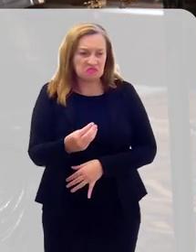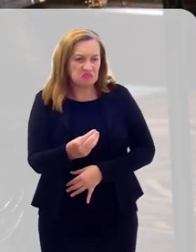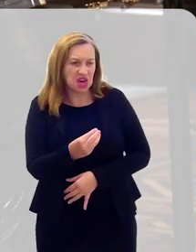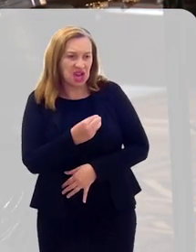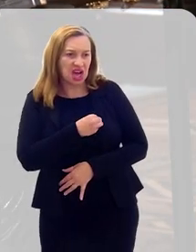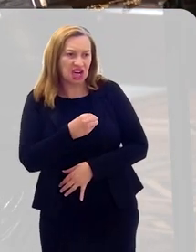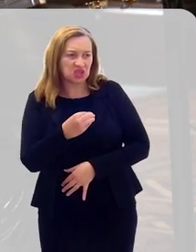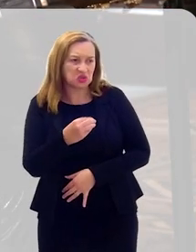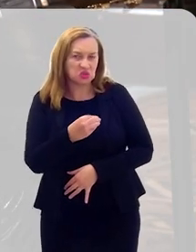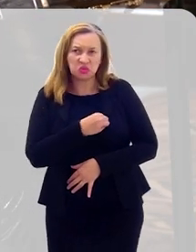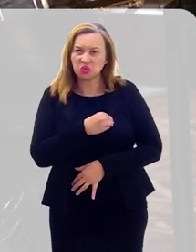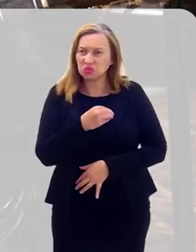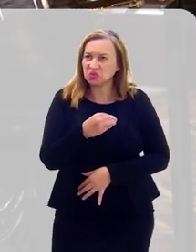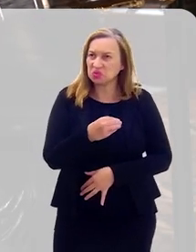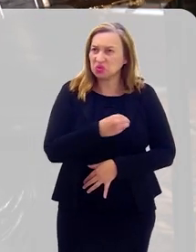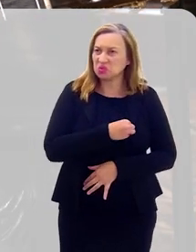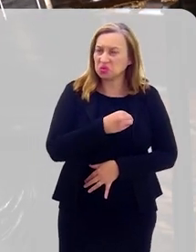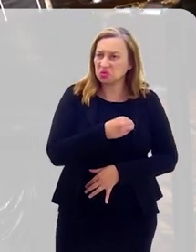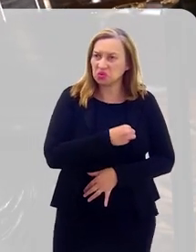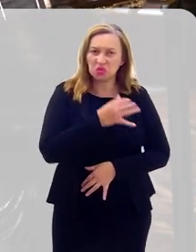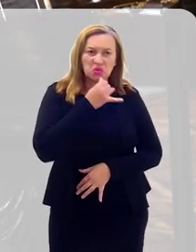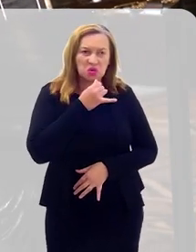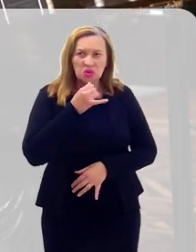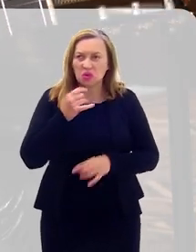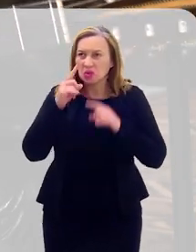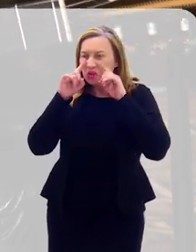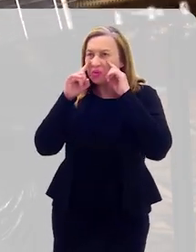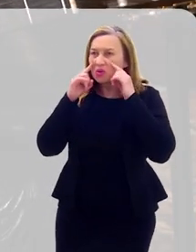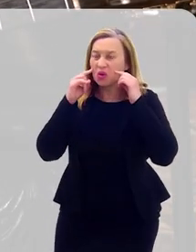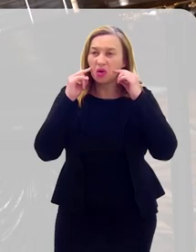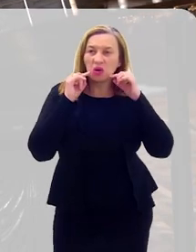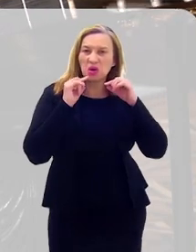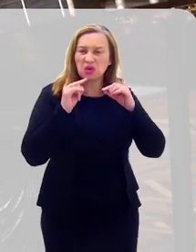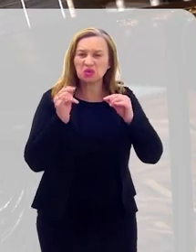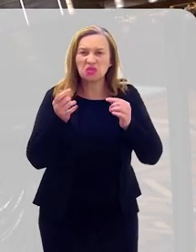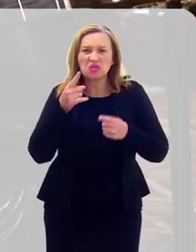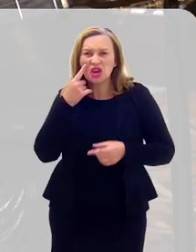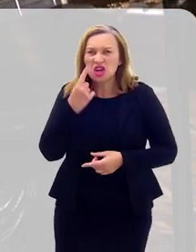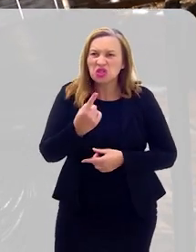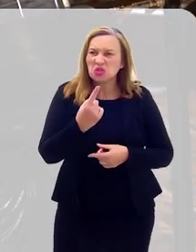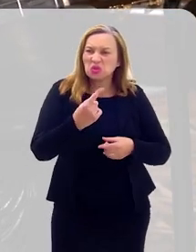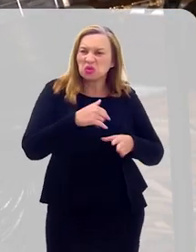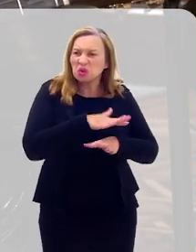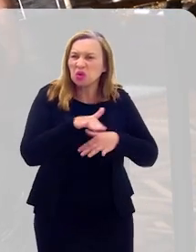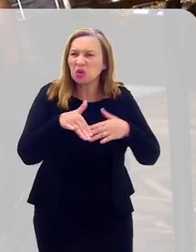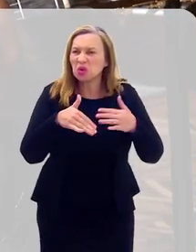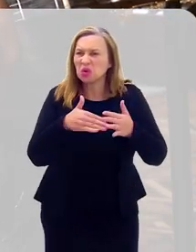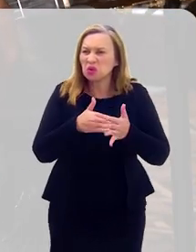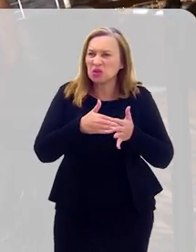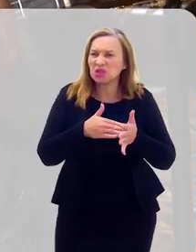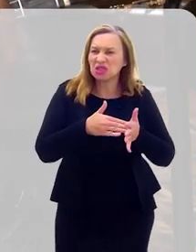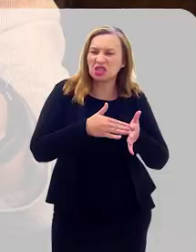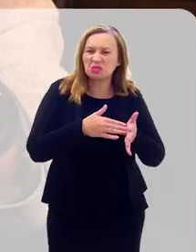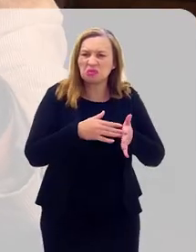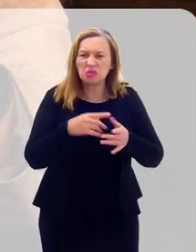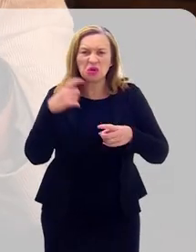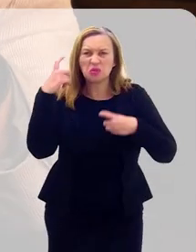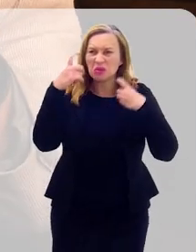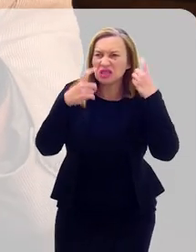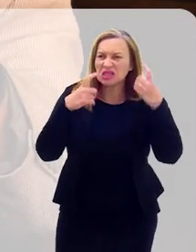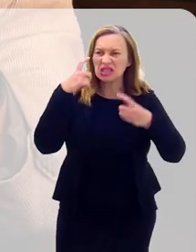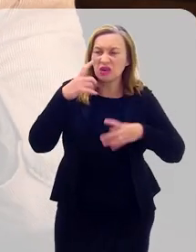vida de pecado e degradação. Meus olhos cansam de tanta desgraça. Não é só nessa cidade, em todo